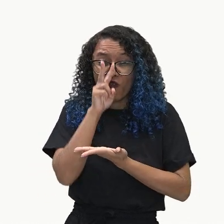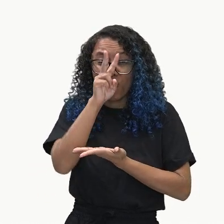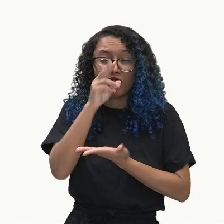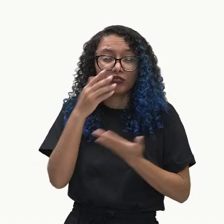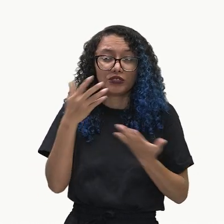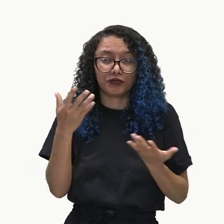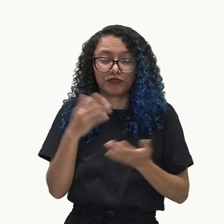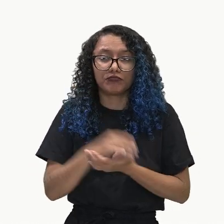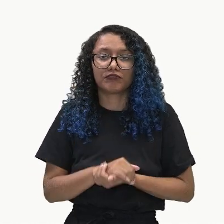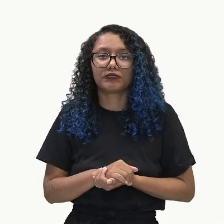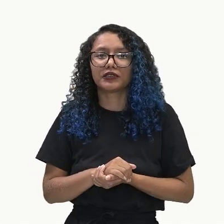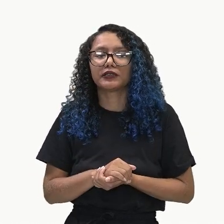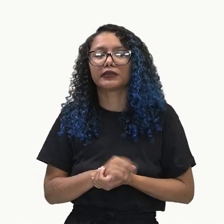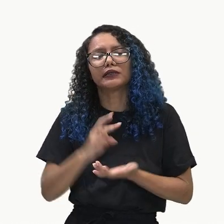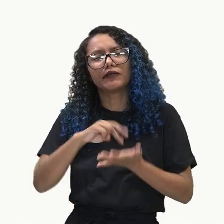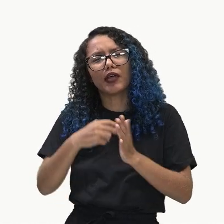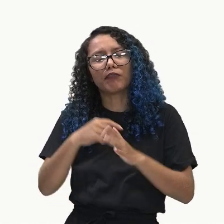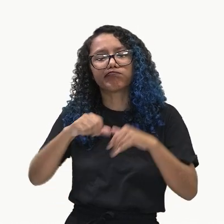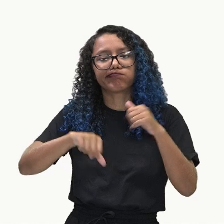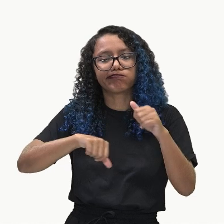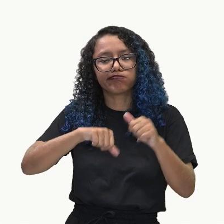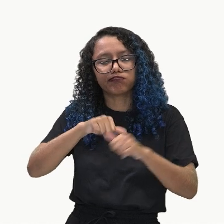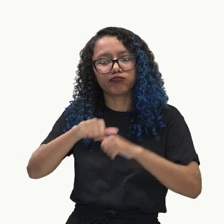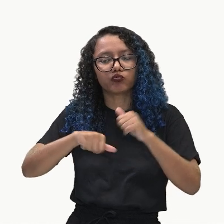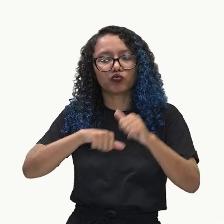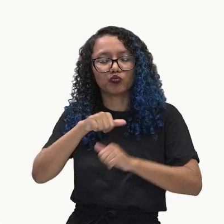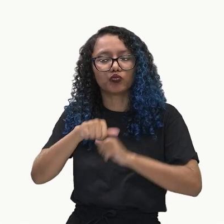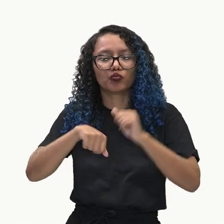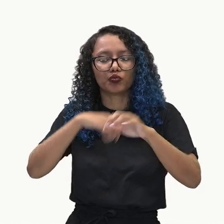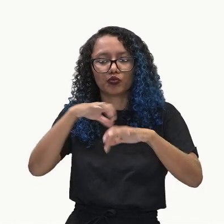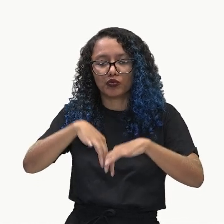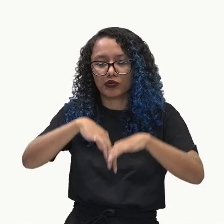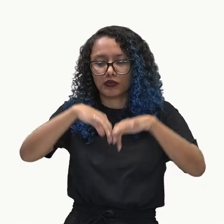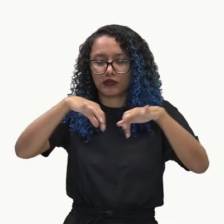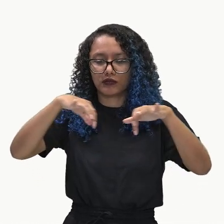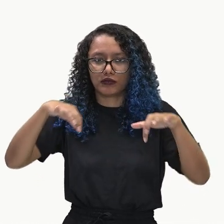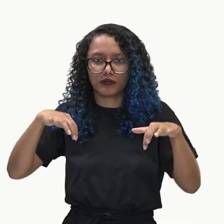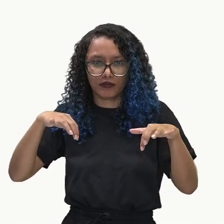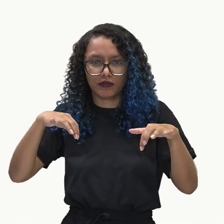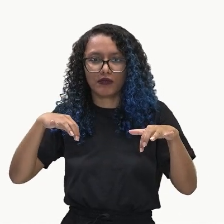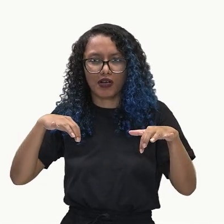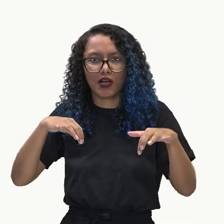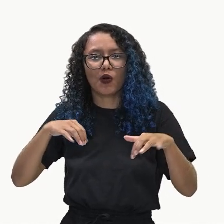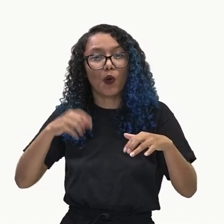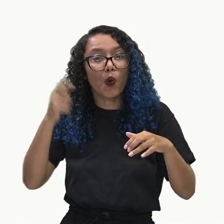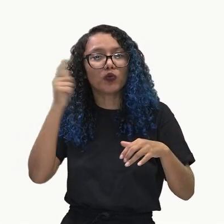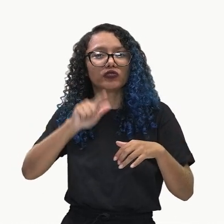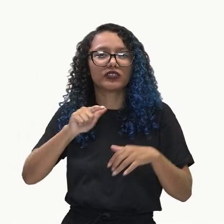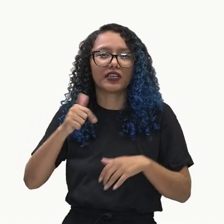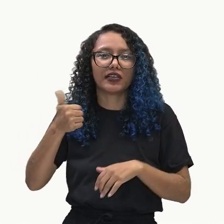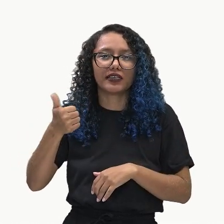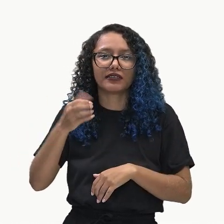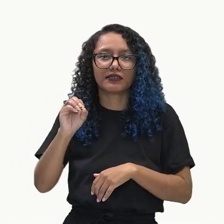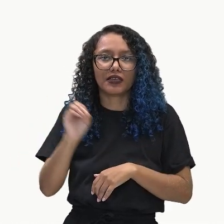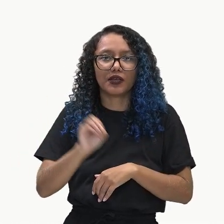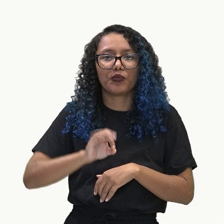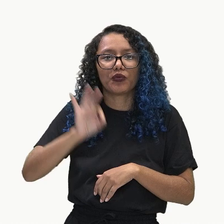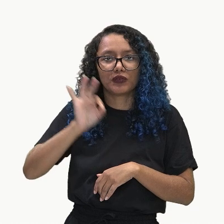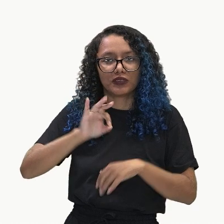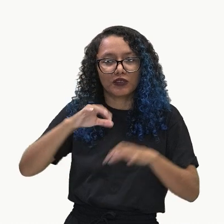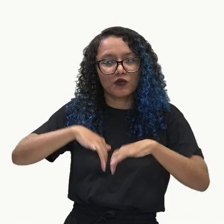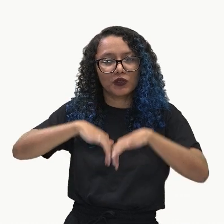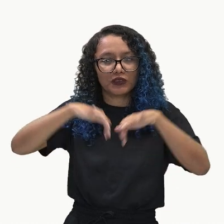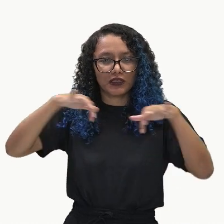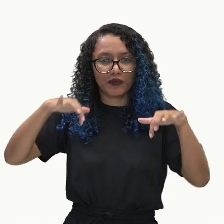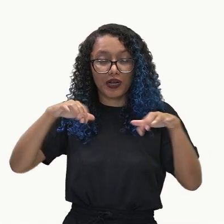esse processo de dissociação atinge 100%. E já a